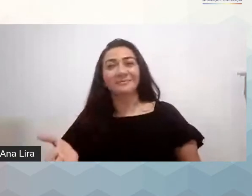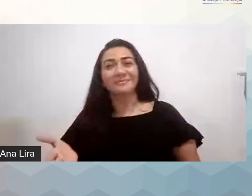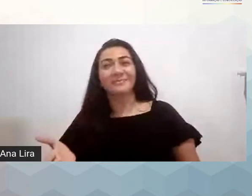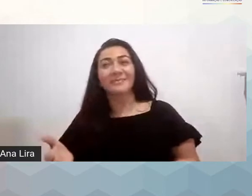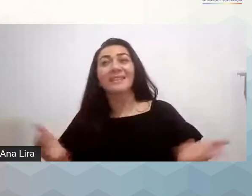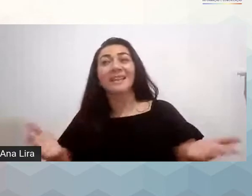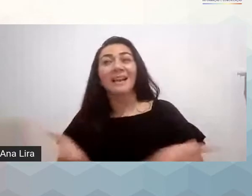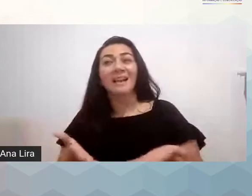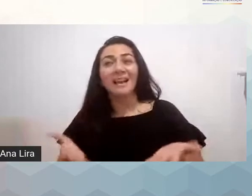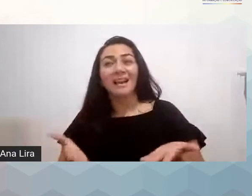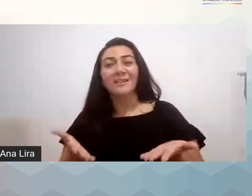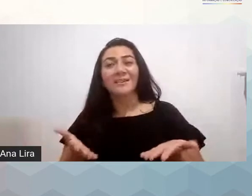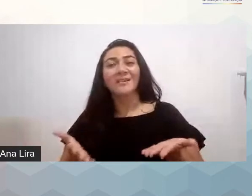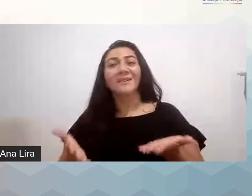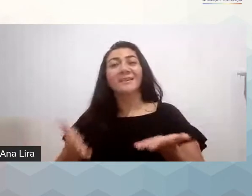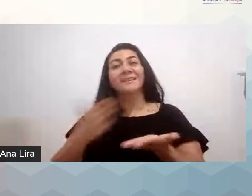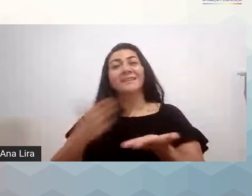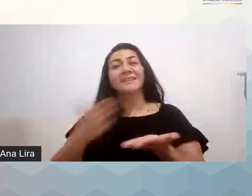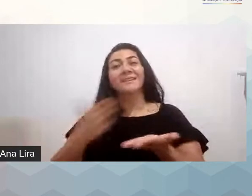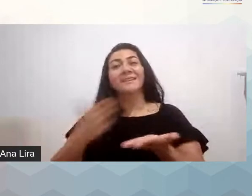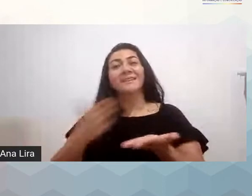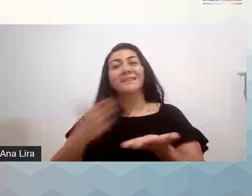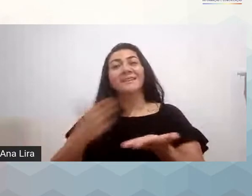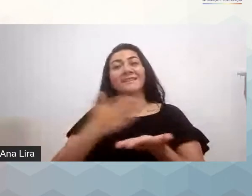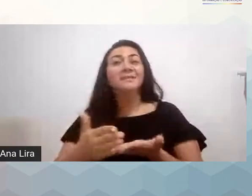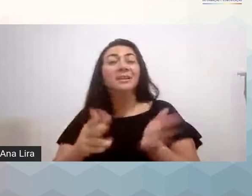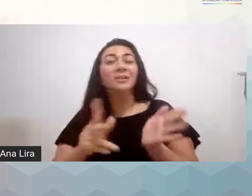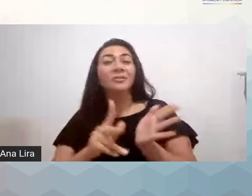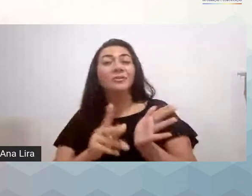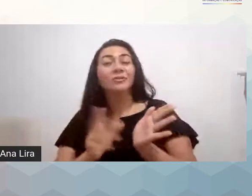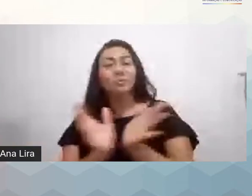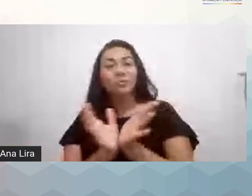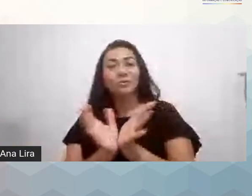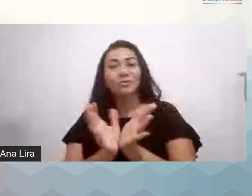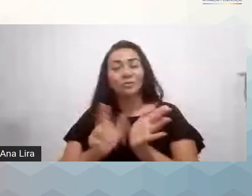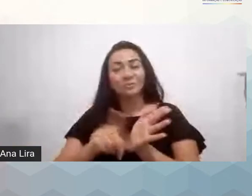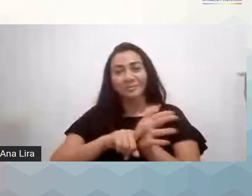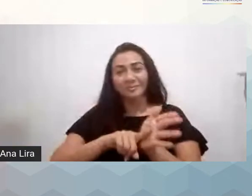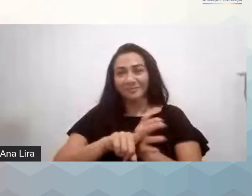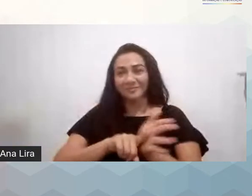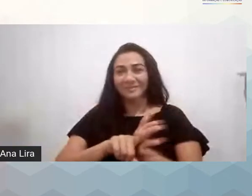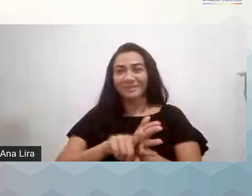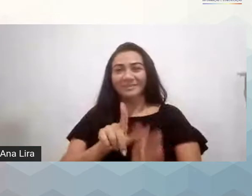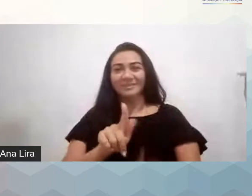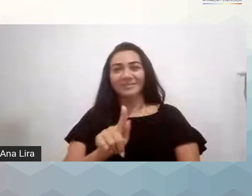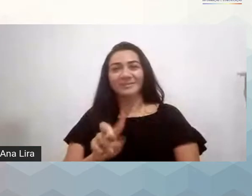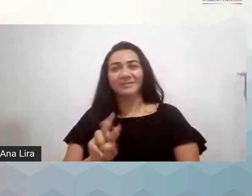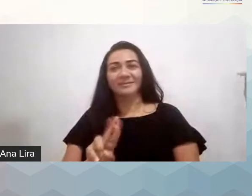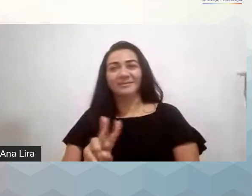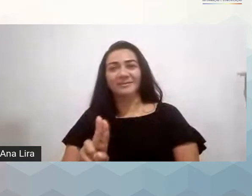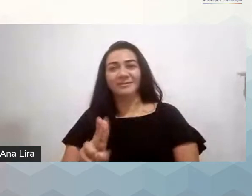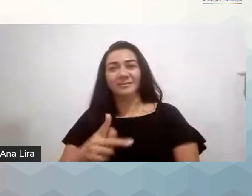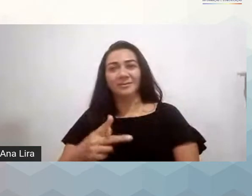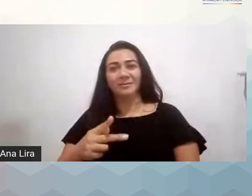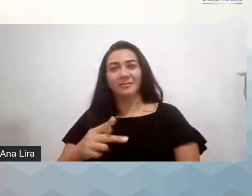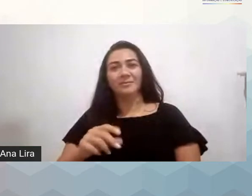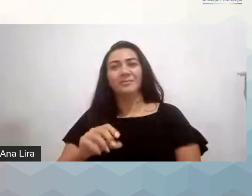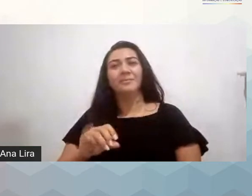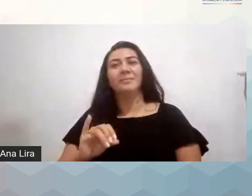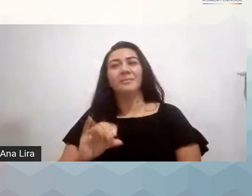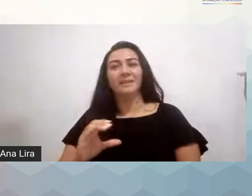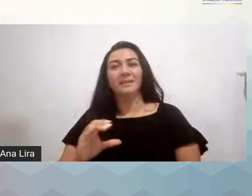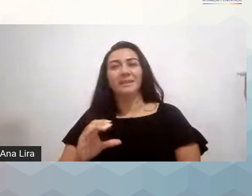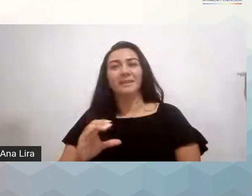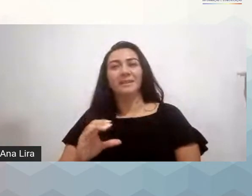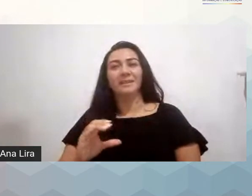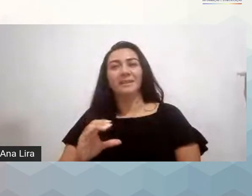de Pesquisa Grupic. Sou a professora Guilhermina Terra, líder do grupo. Quem não pode